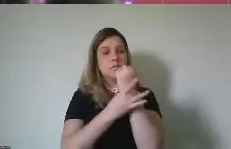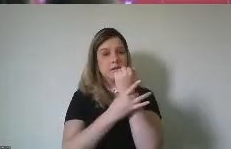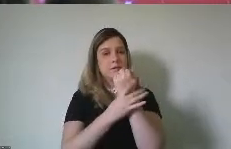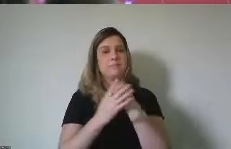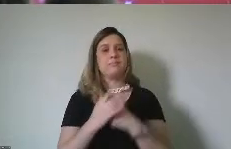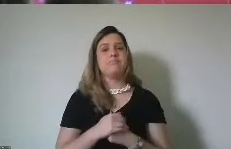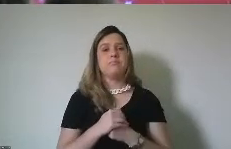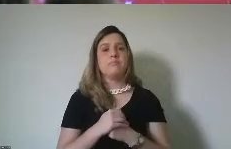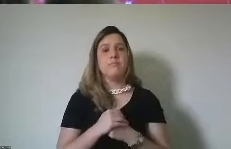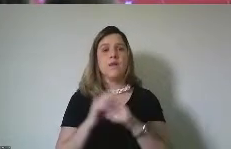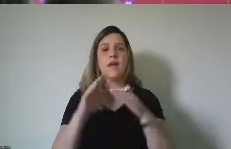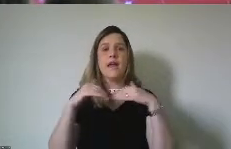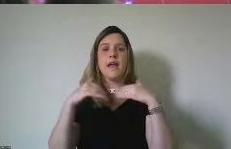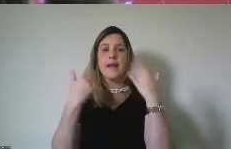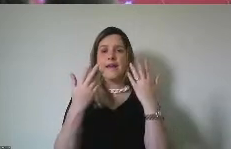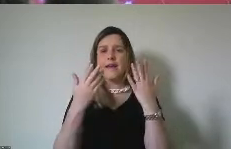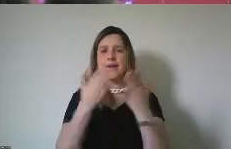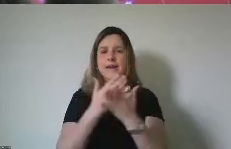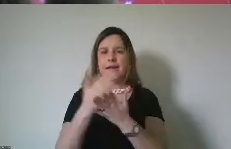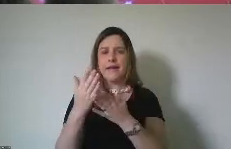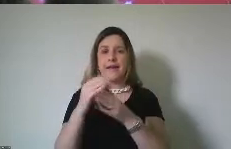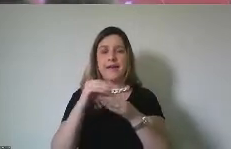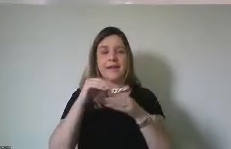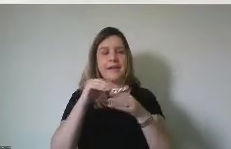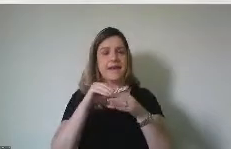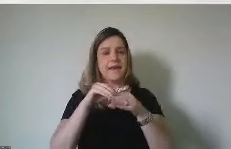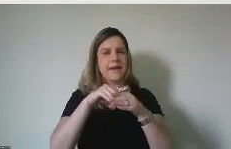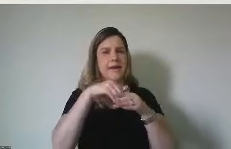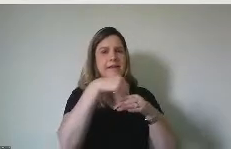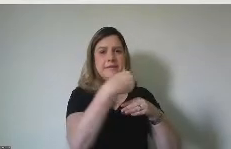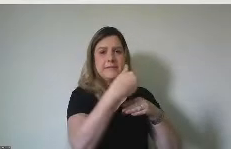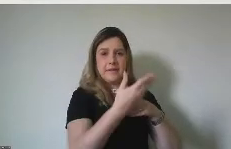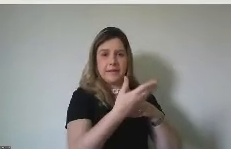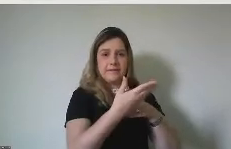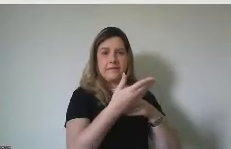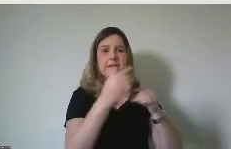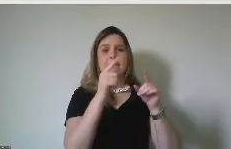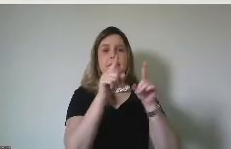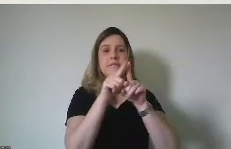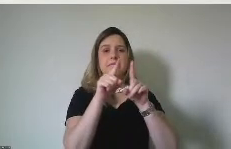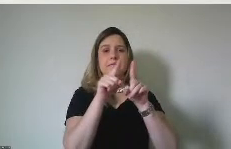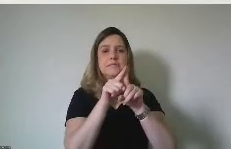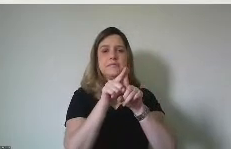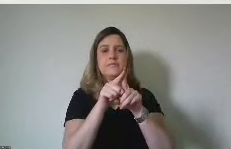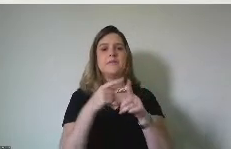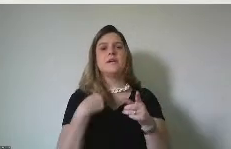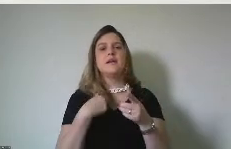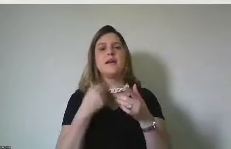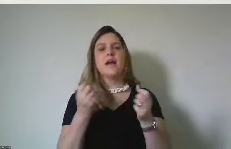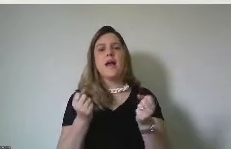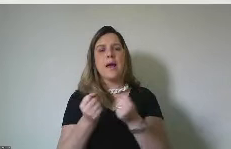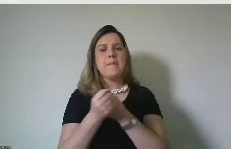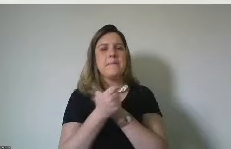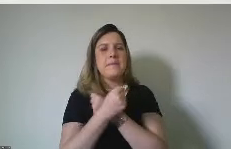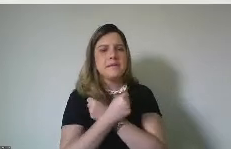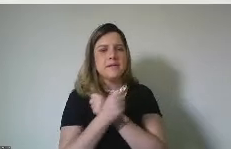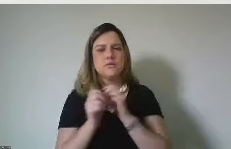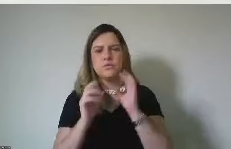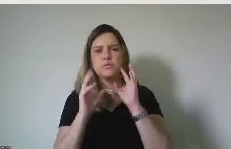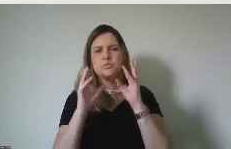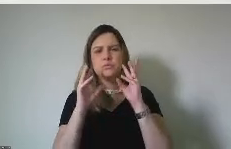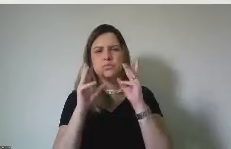além das iniciativas internas aqui desde a gente também atua para mudar a realidade do setor